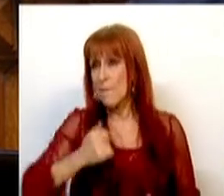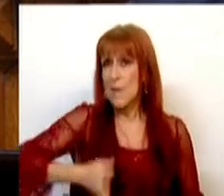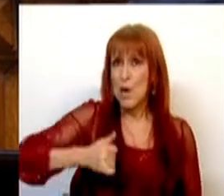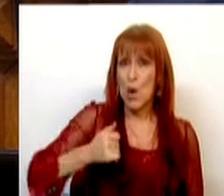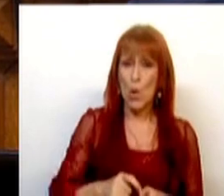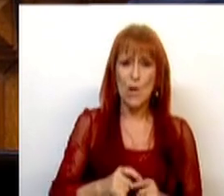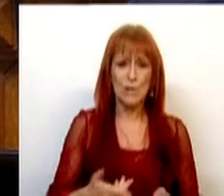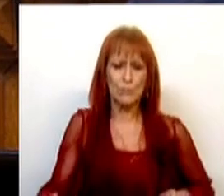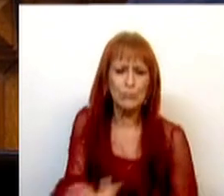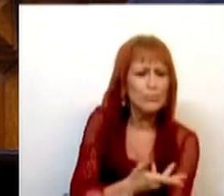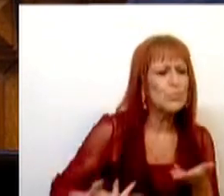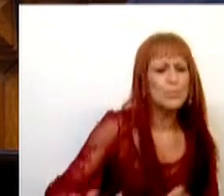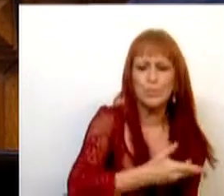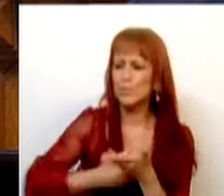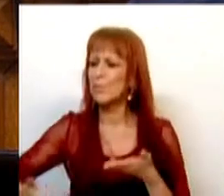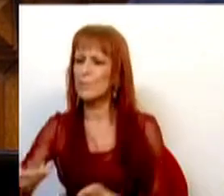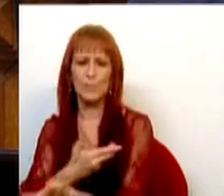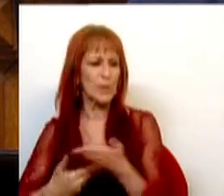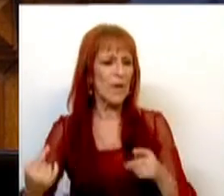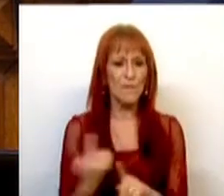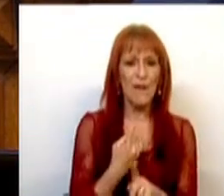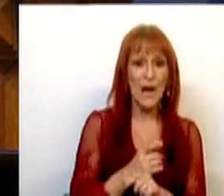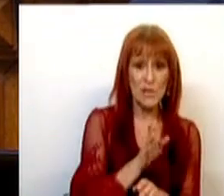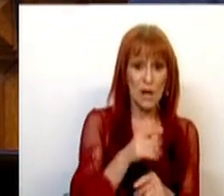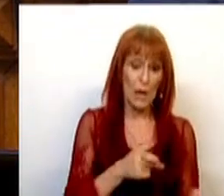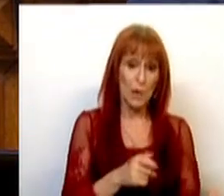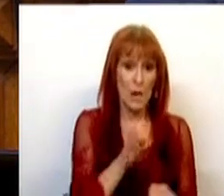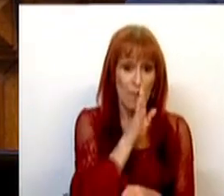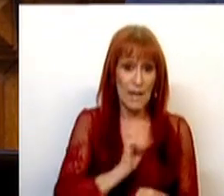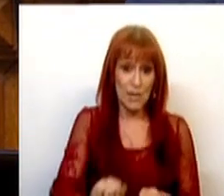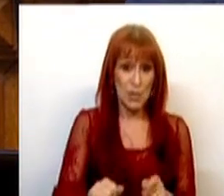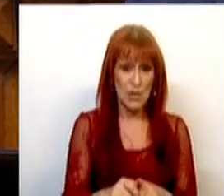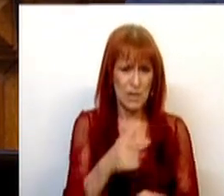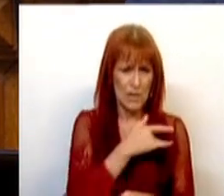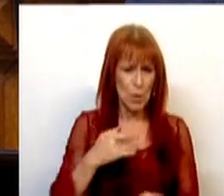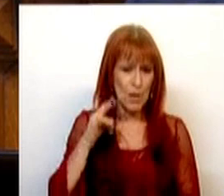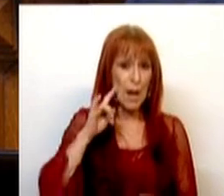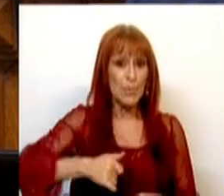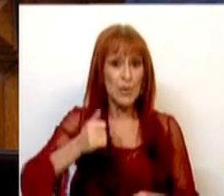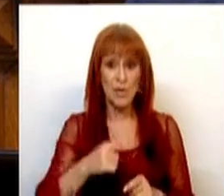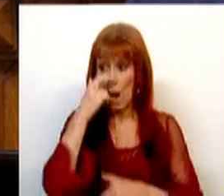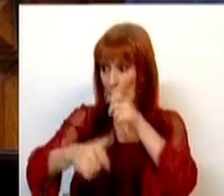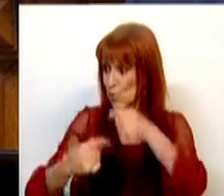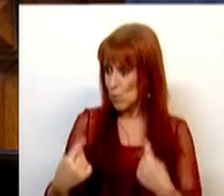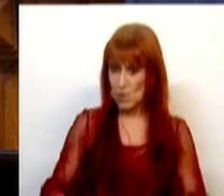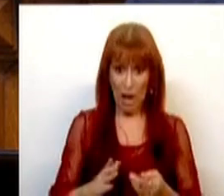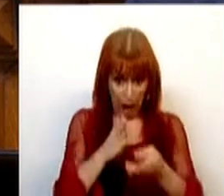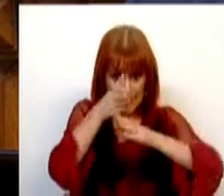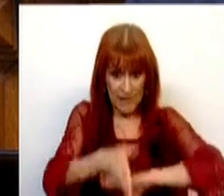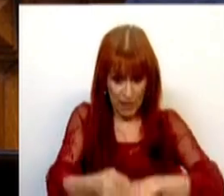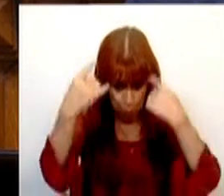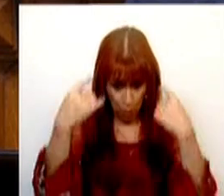melhorar a interoperabilidade das várias aplicações da saúde, que é importante que os utentes tenham um